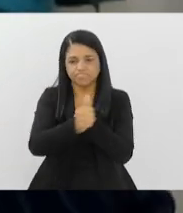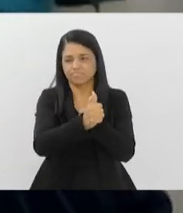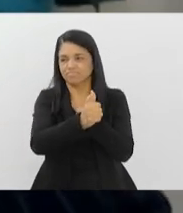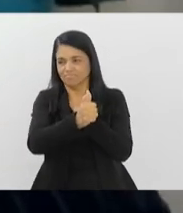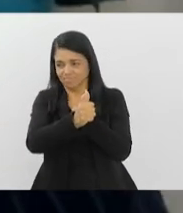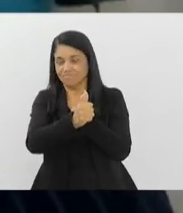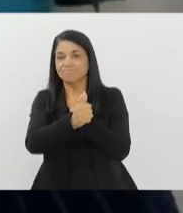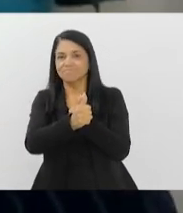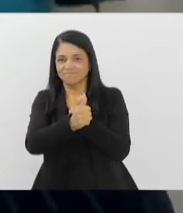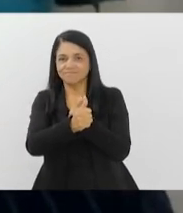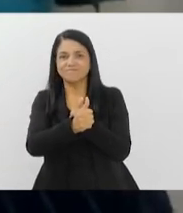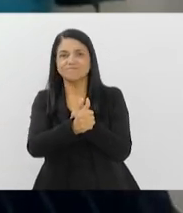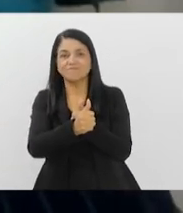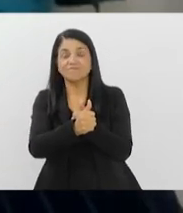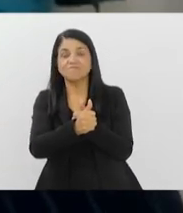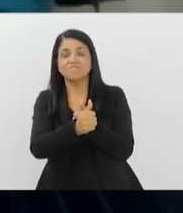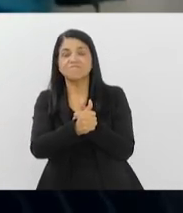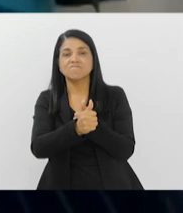comande